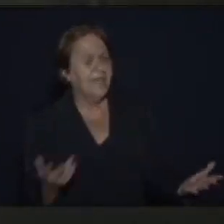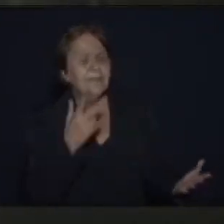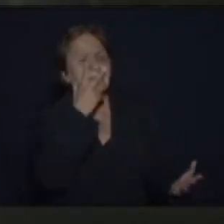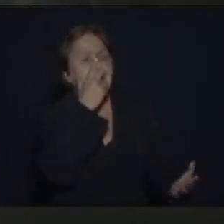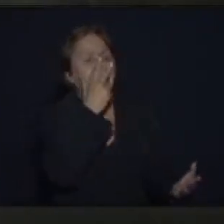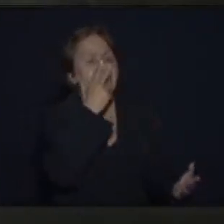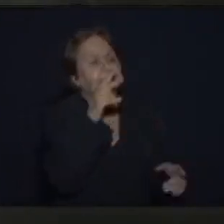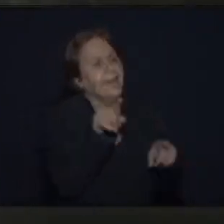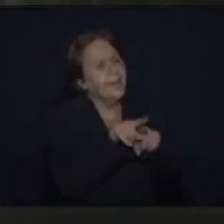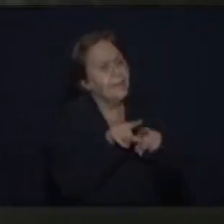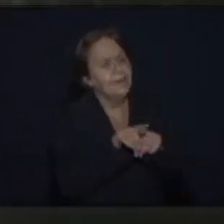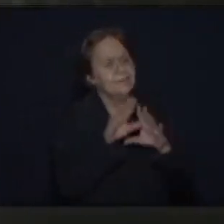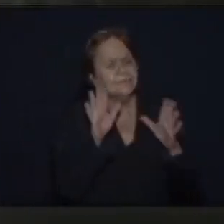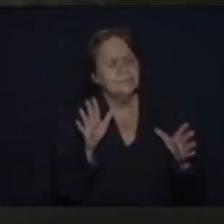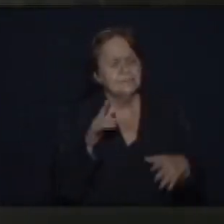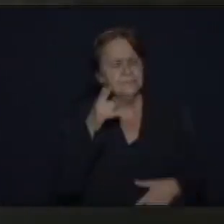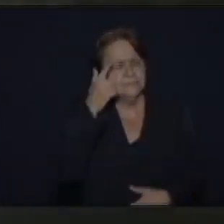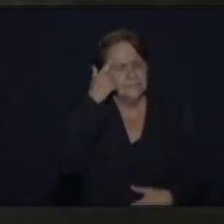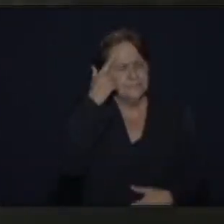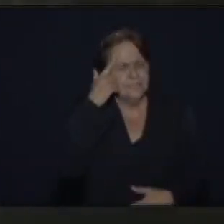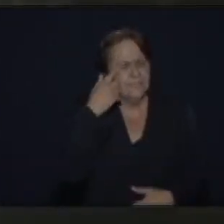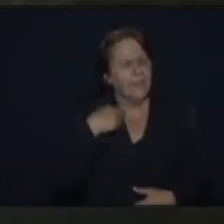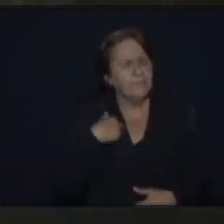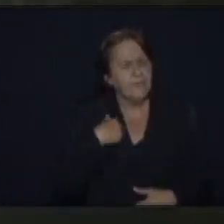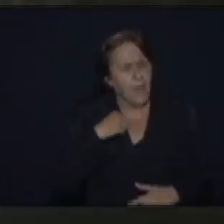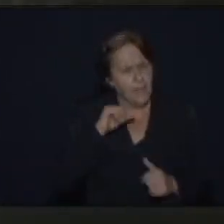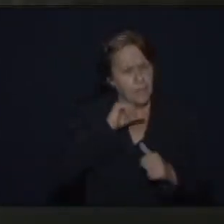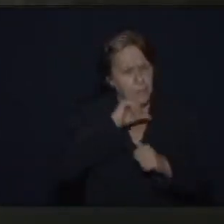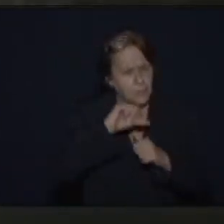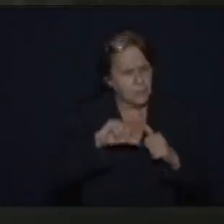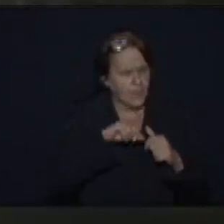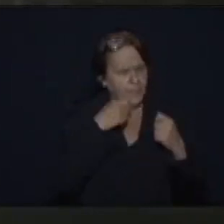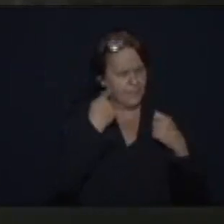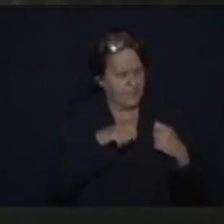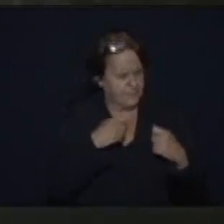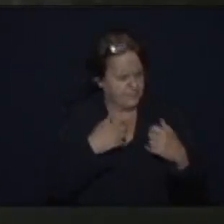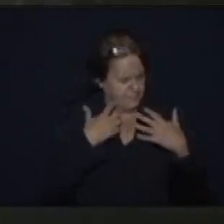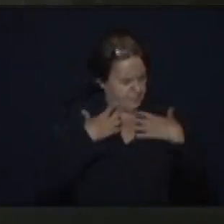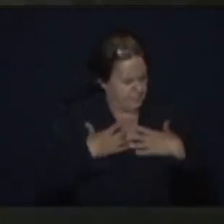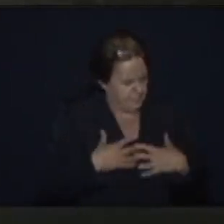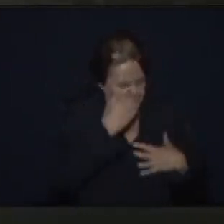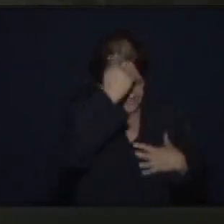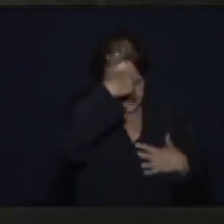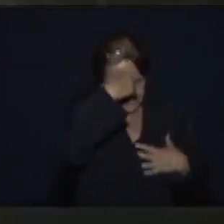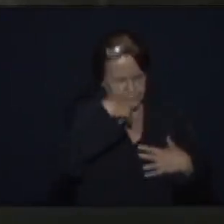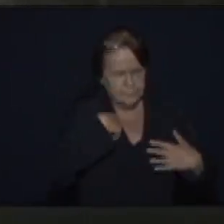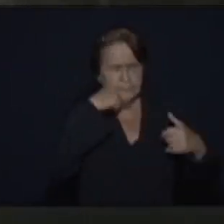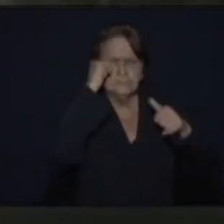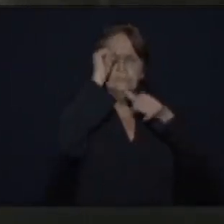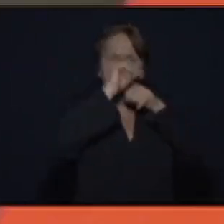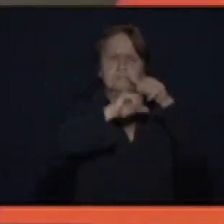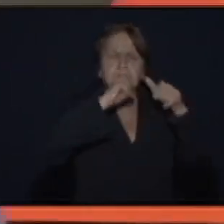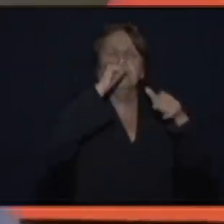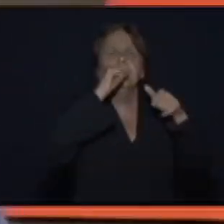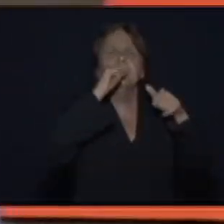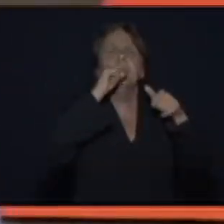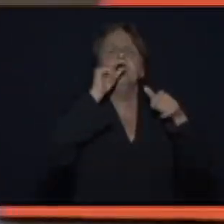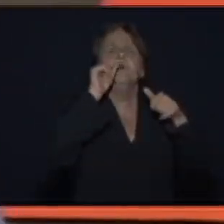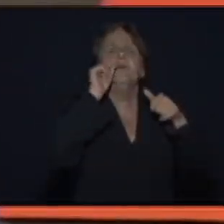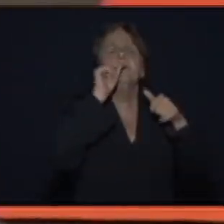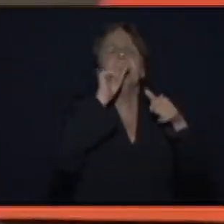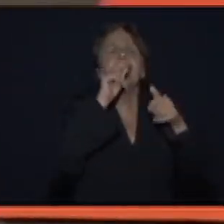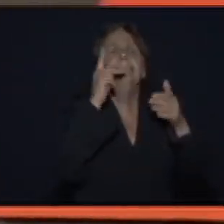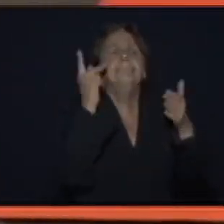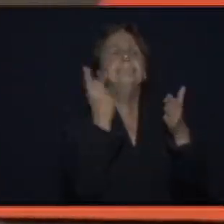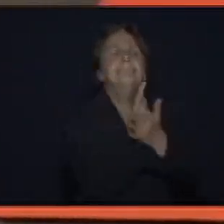mas quando a gente pensa medida mudança transformadora o quê que é a coisa mais importante E qual é o grau de